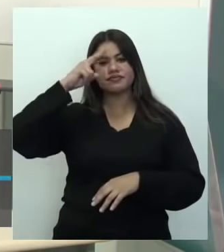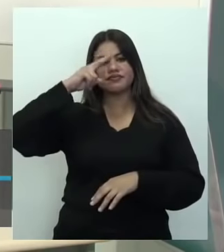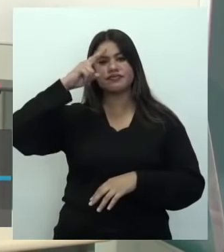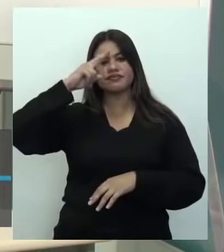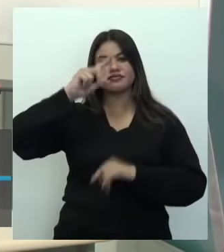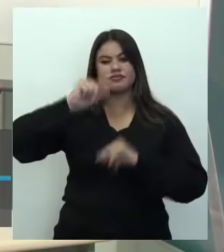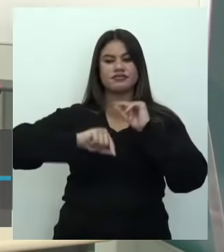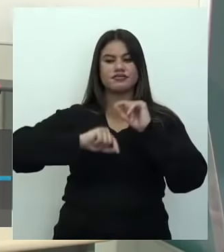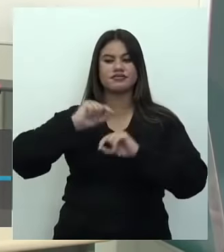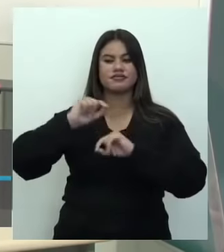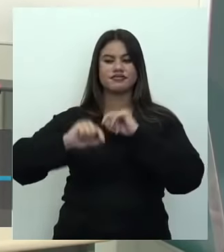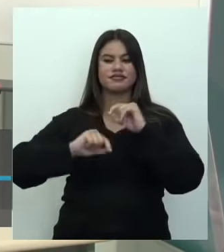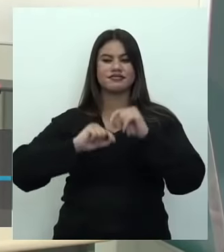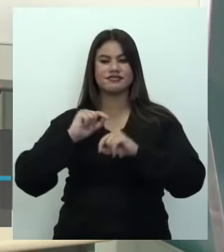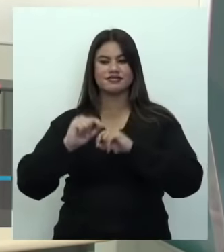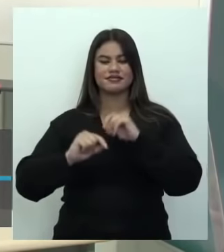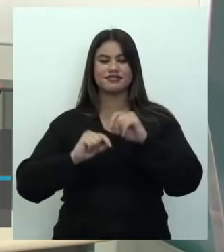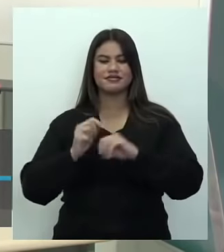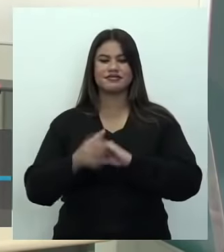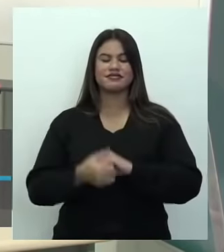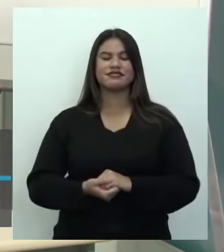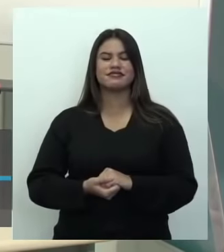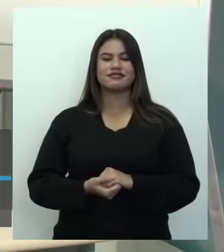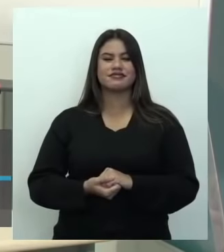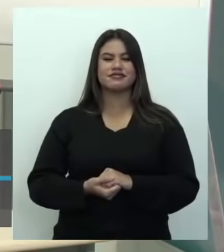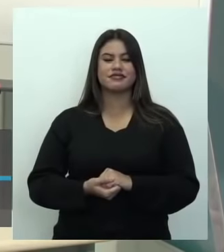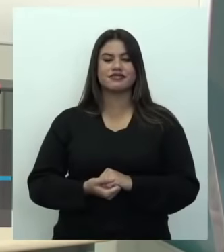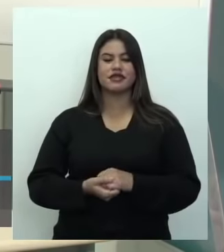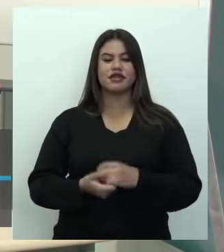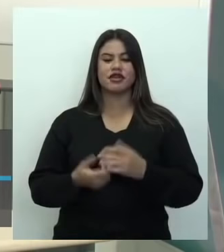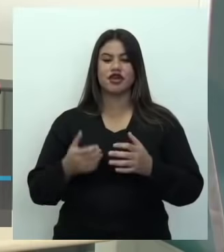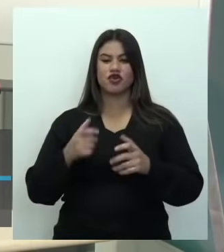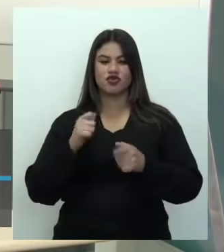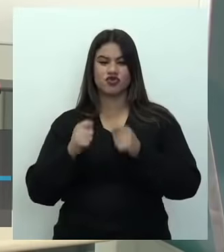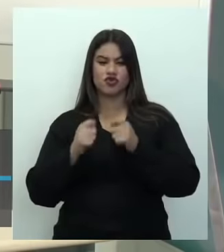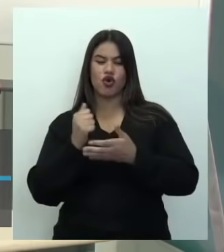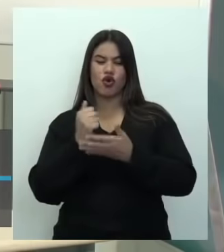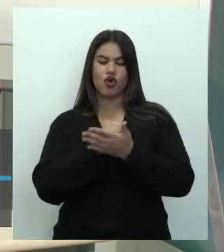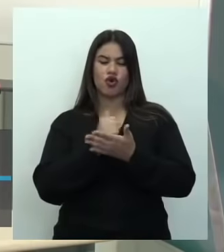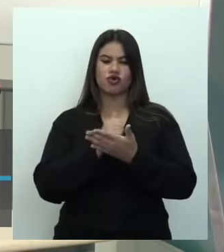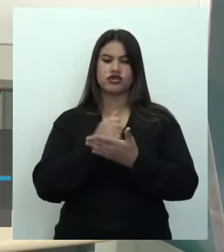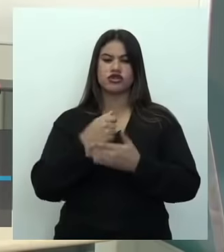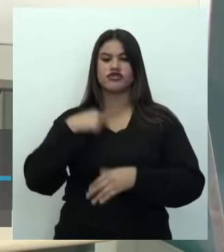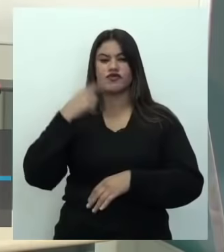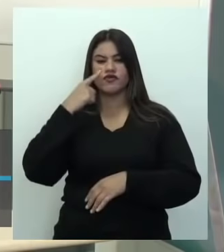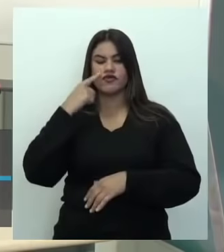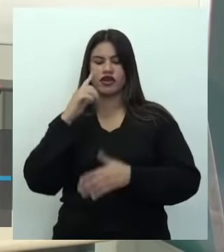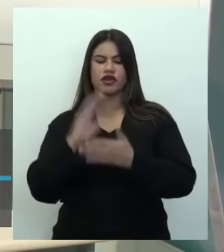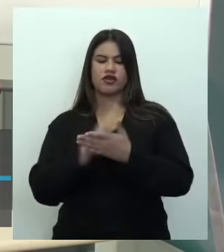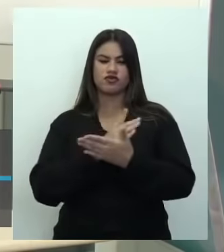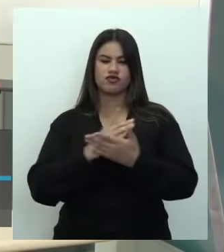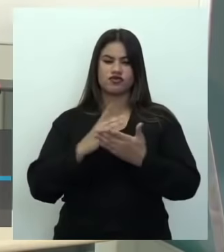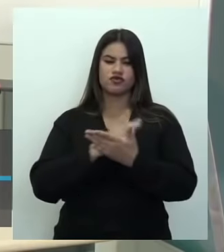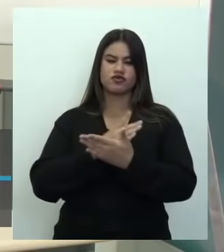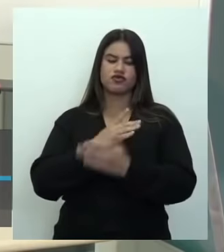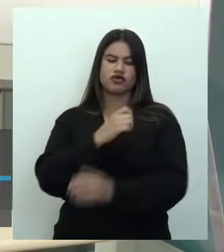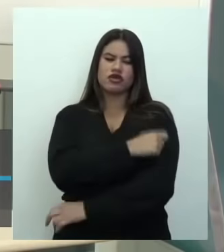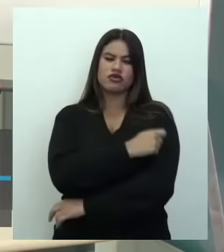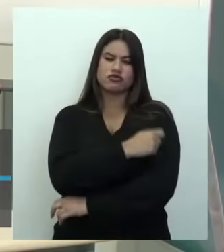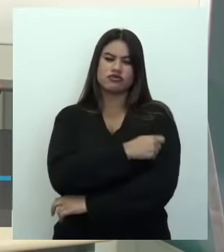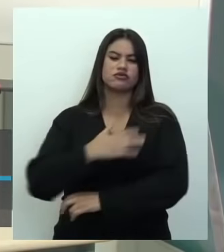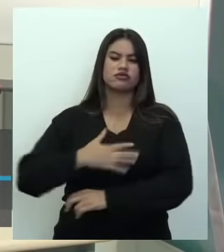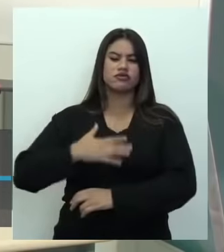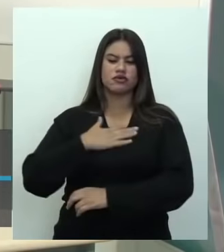questionamento lá quanto a jogos, né? A gente acompanha alguns alunos no chat, sabe que vocês gostam muito